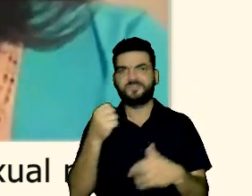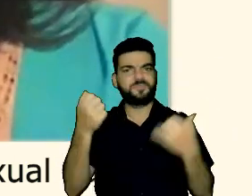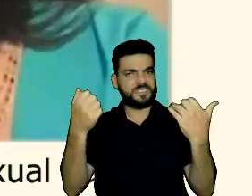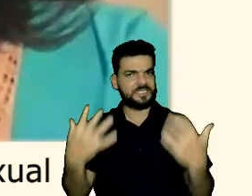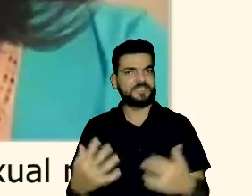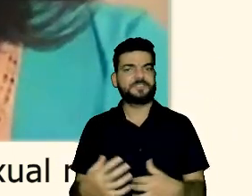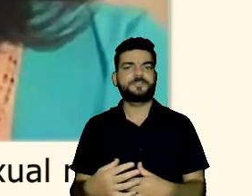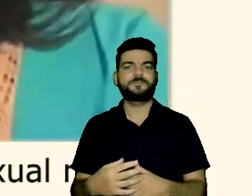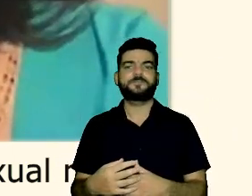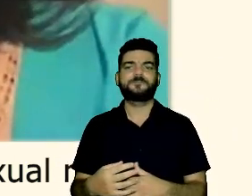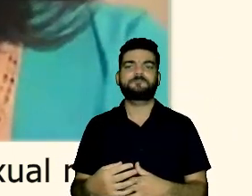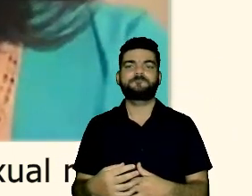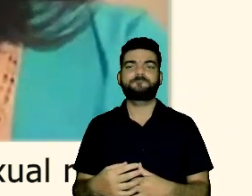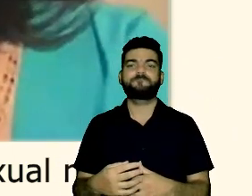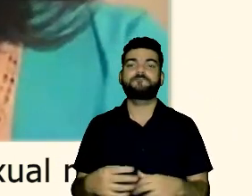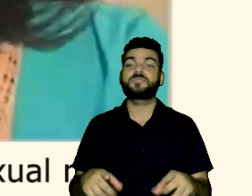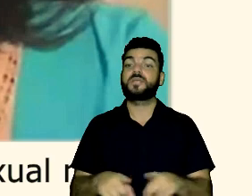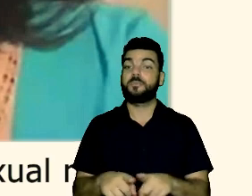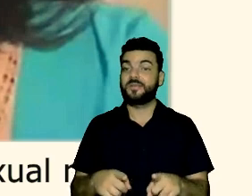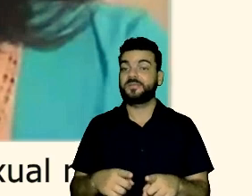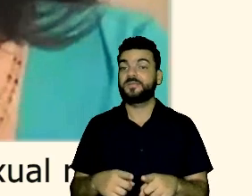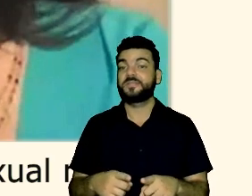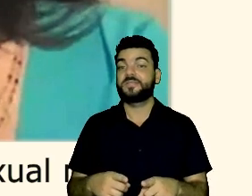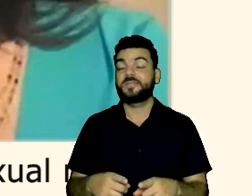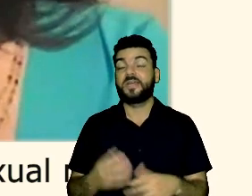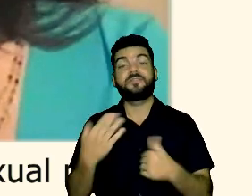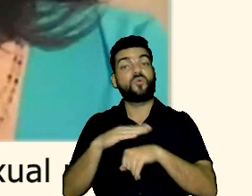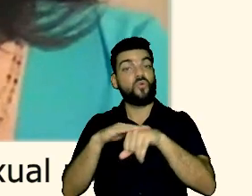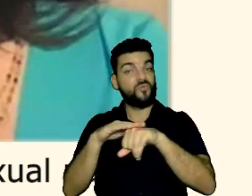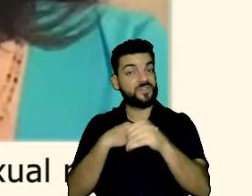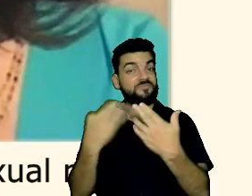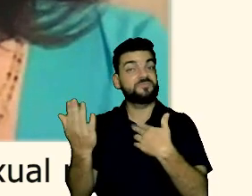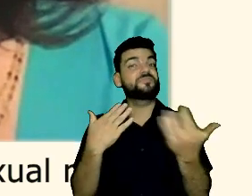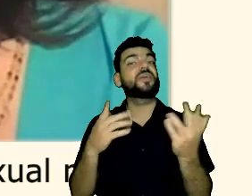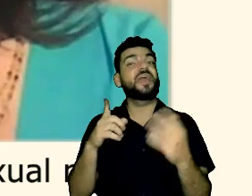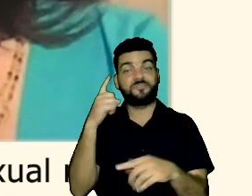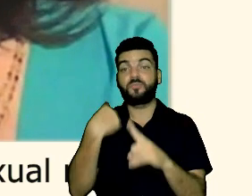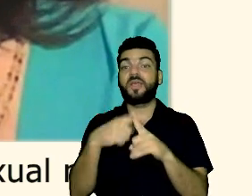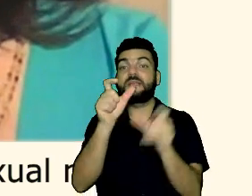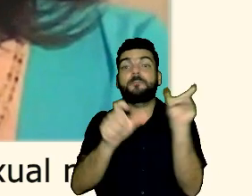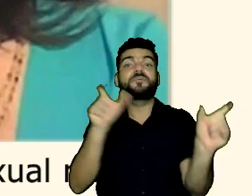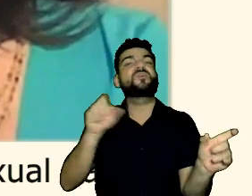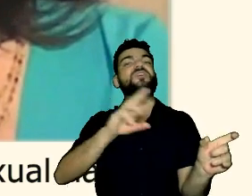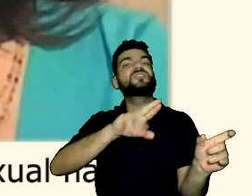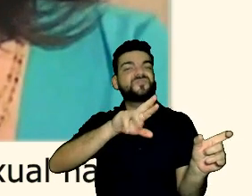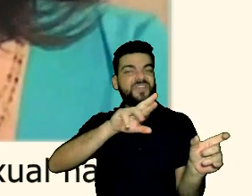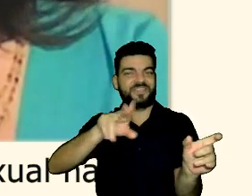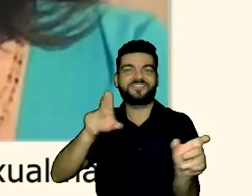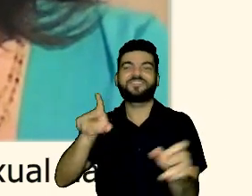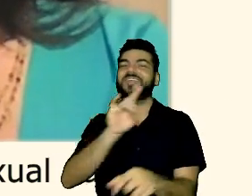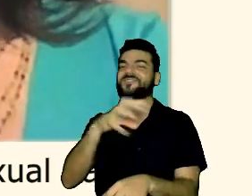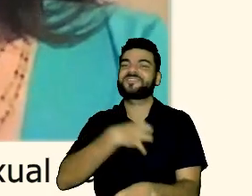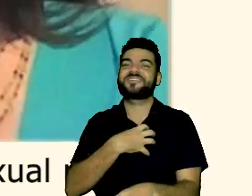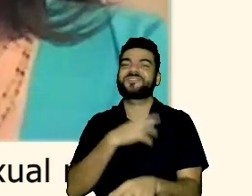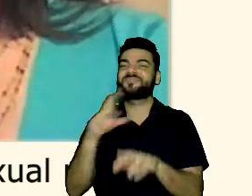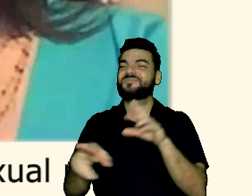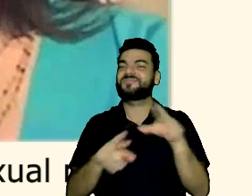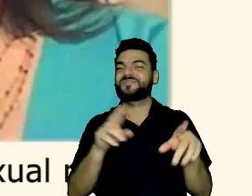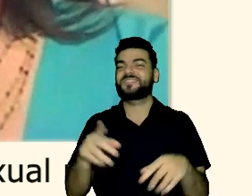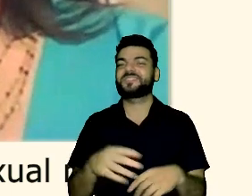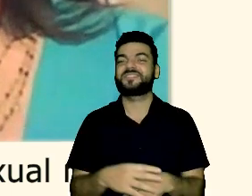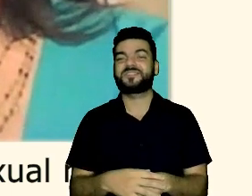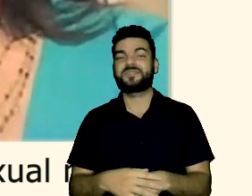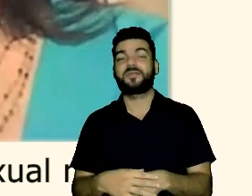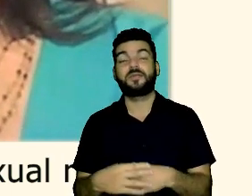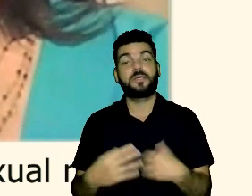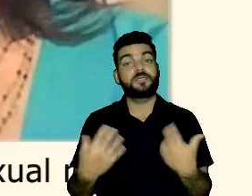que é sempre desafiador e muito difícil de se falar, porque cada um é cada um sente